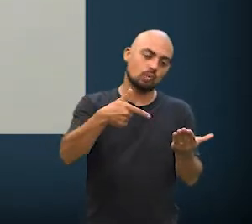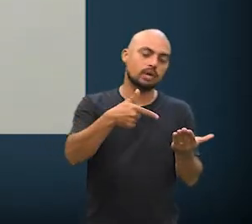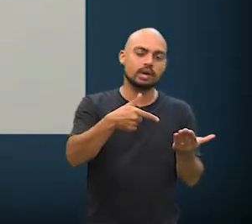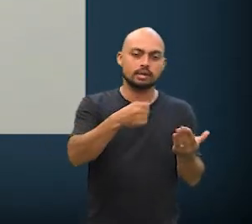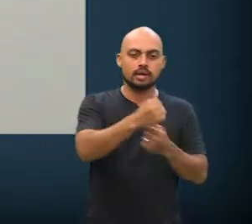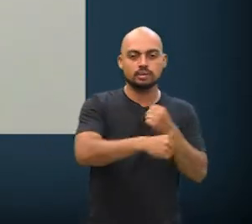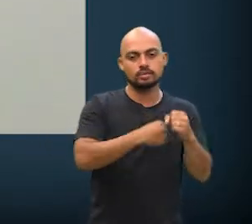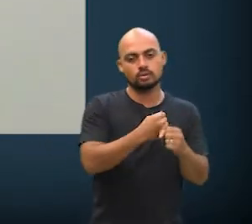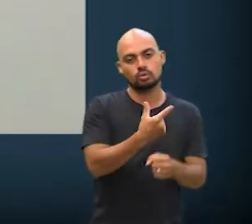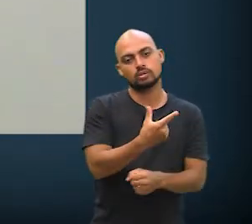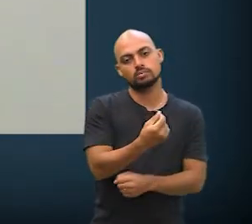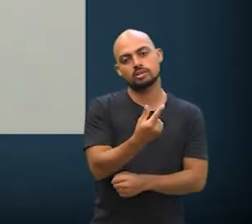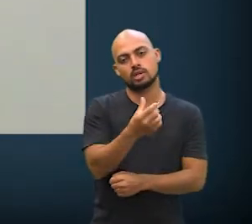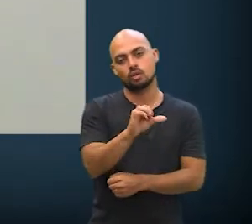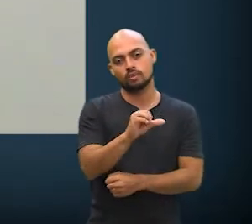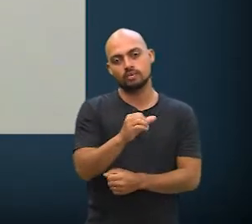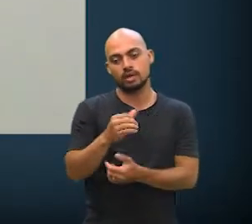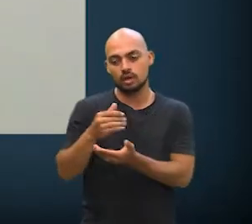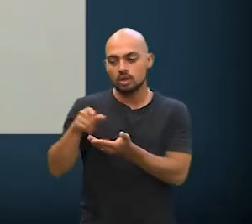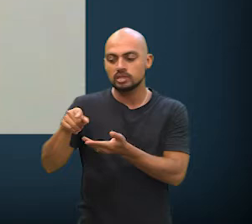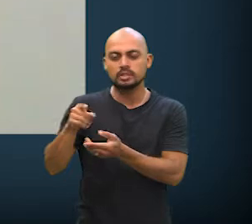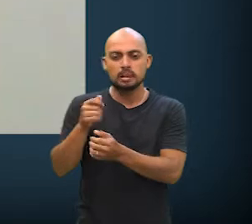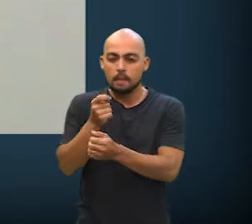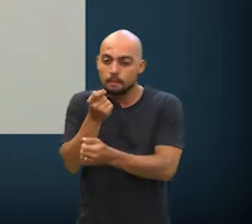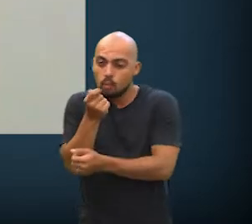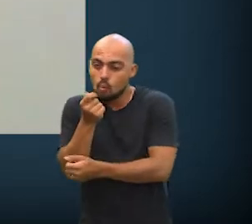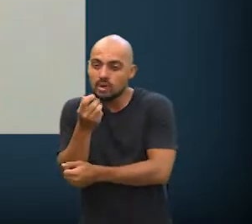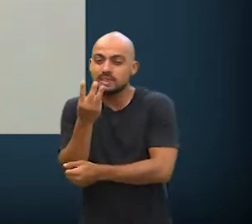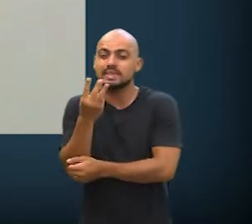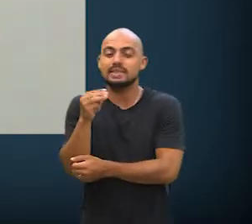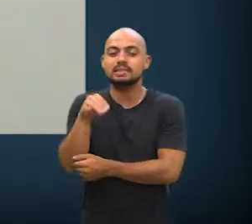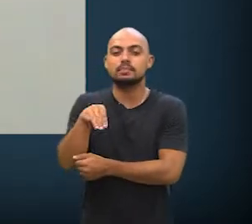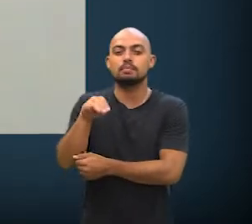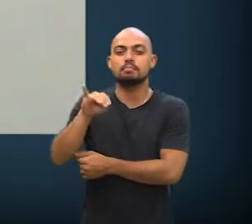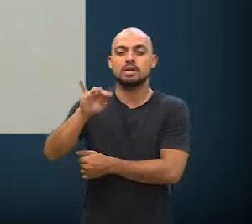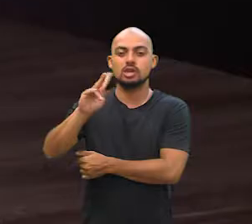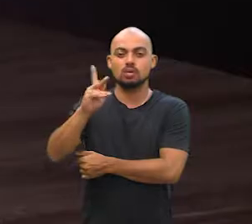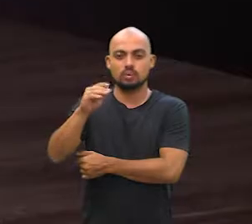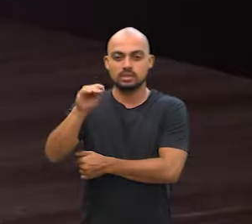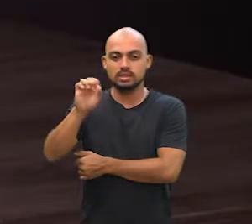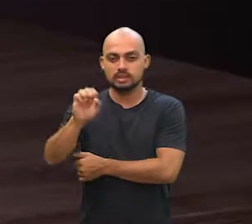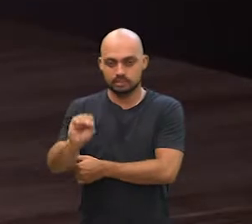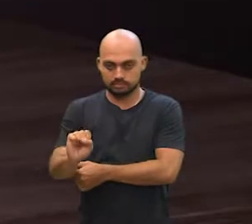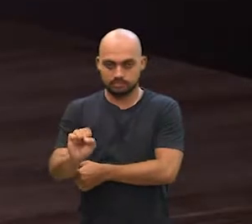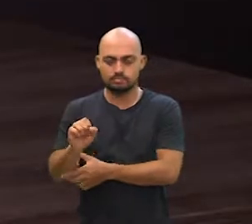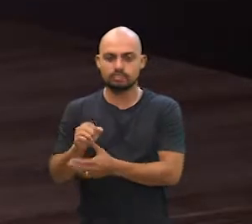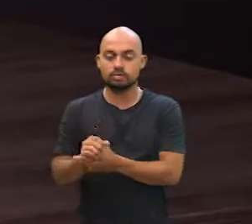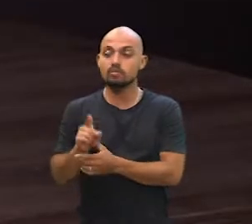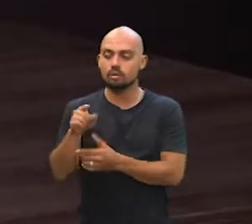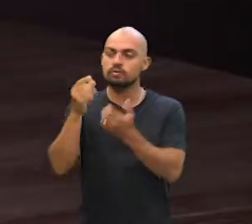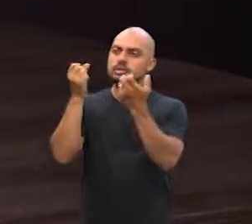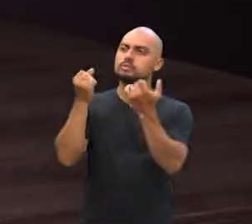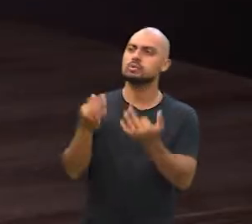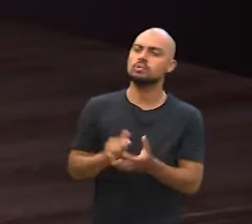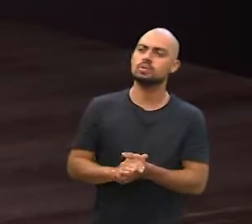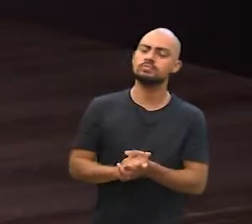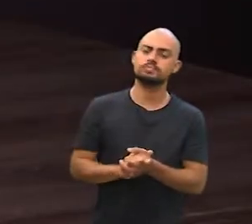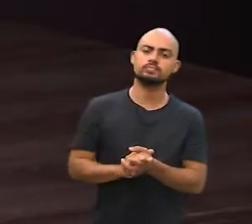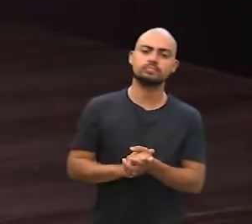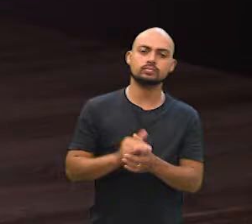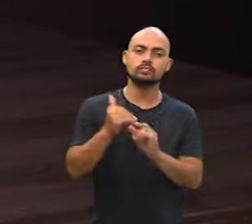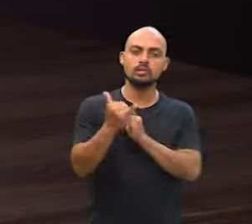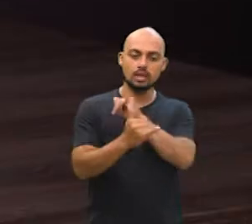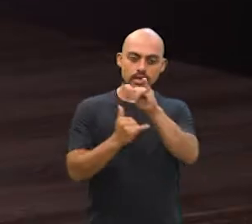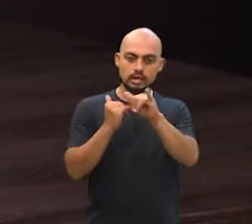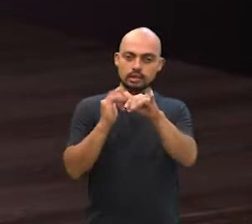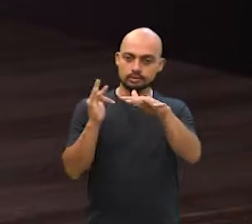conseguiu chegar próximo aí de 3 milhões de fretes transacionados pela plataforma. E como você falou, é uma plataforma,